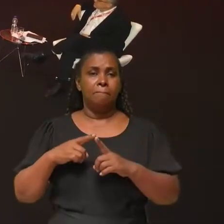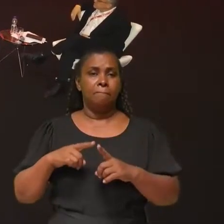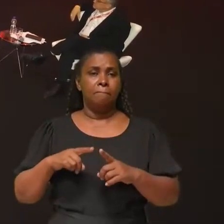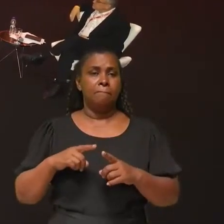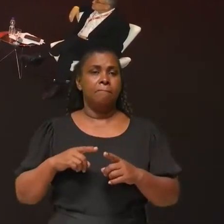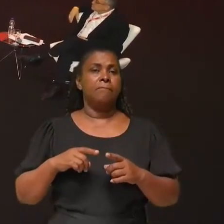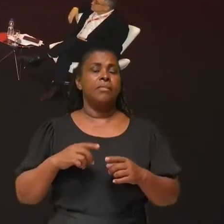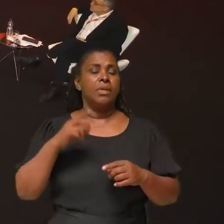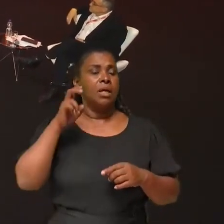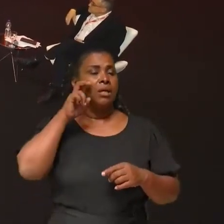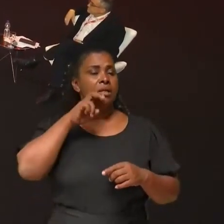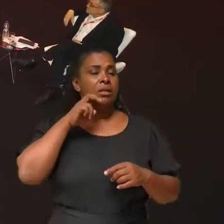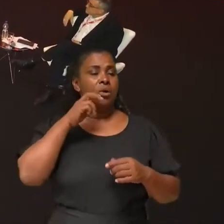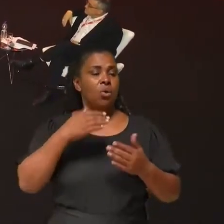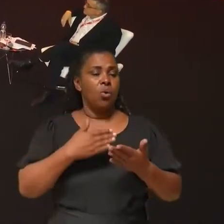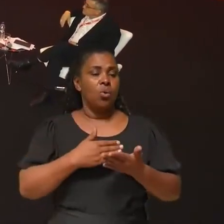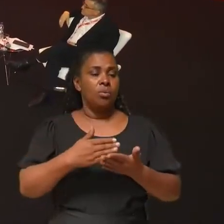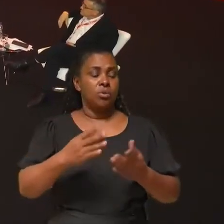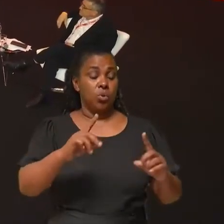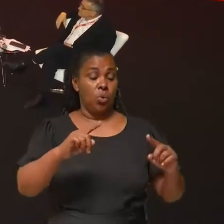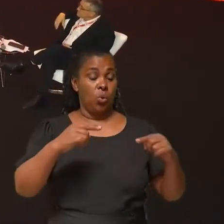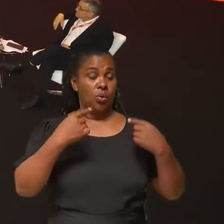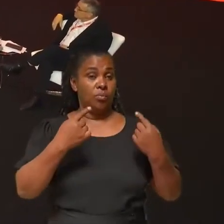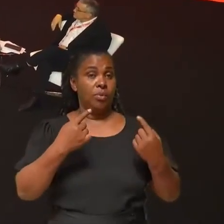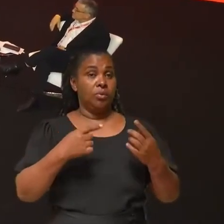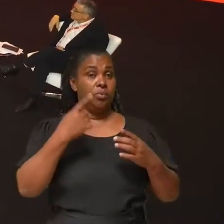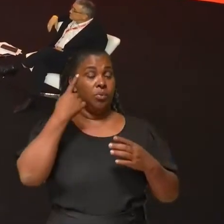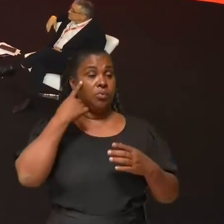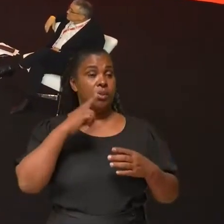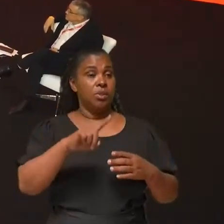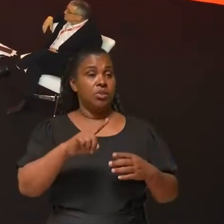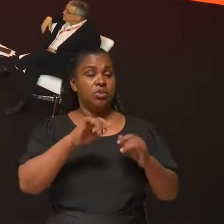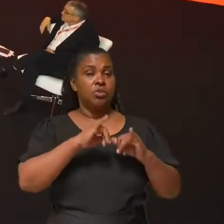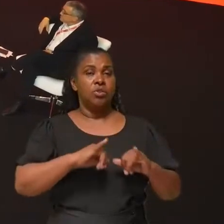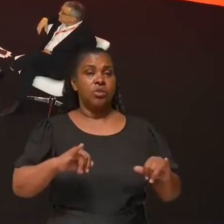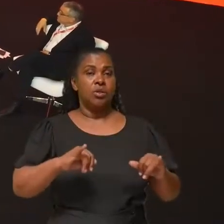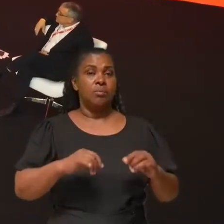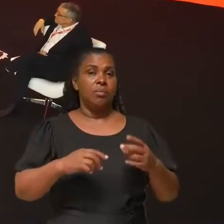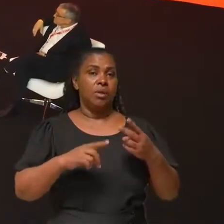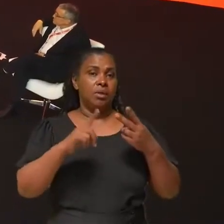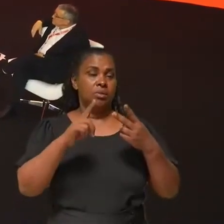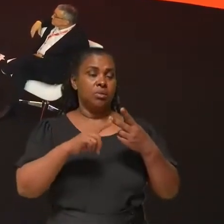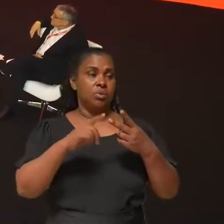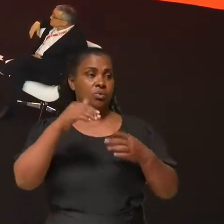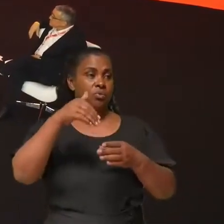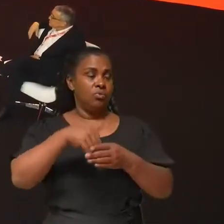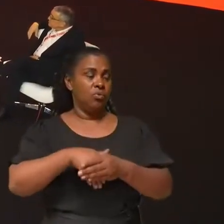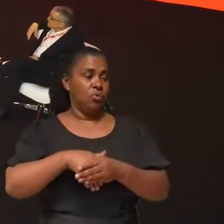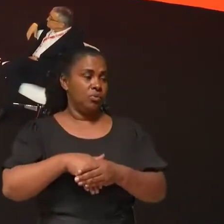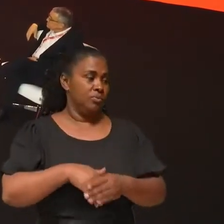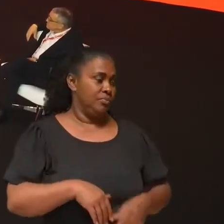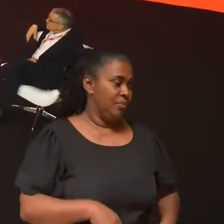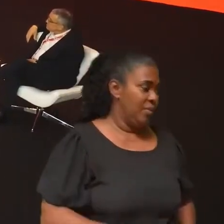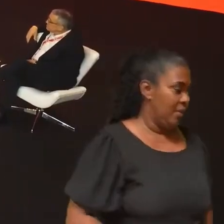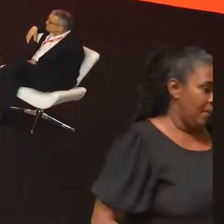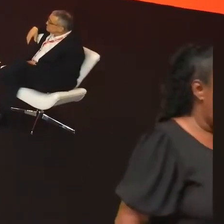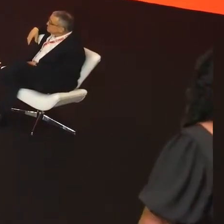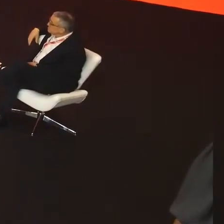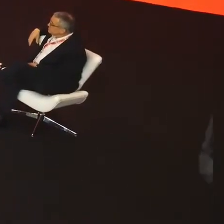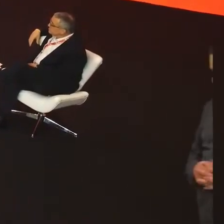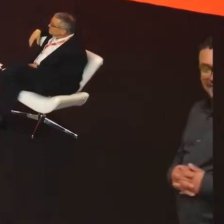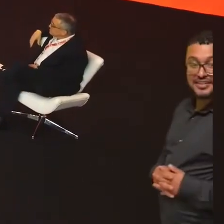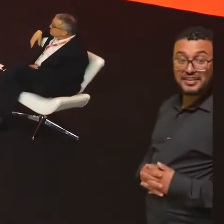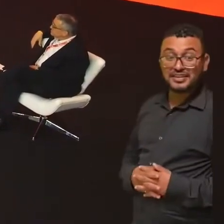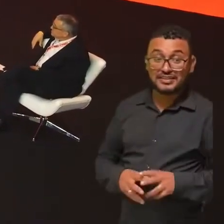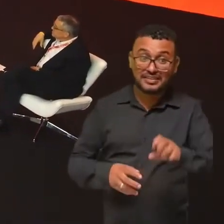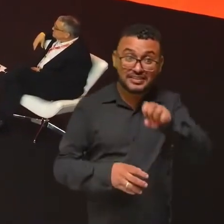contra mim no primeiro dia de campanha do segundo turno. Não é só orgânico. Se você tem o poder econômico incidindo nisso, isso também tem o poder